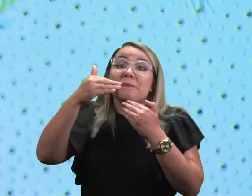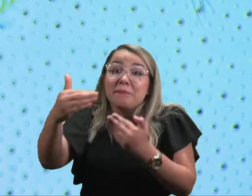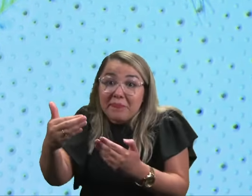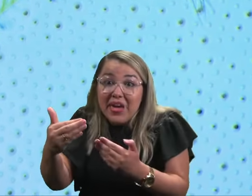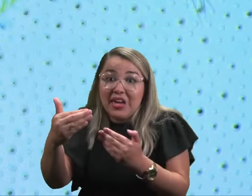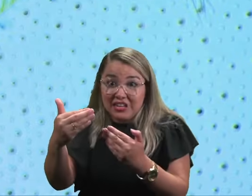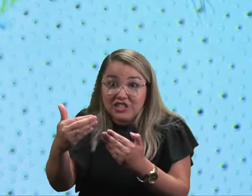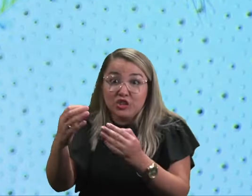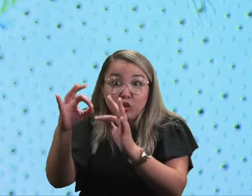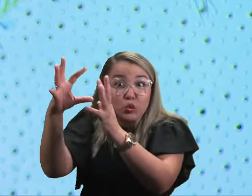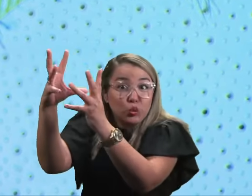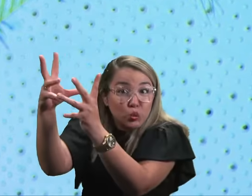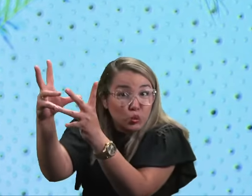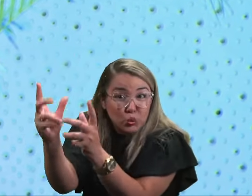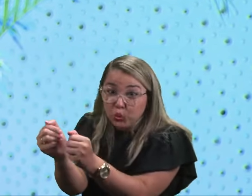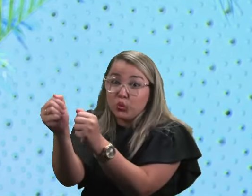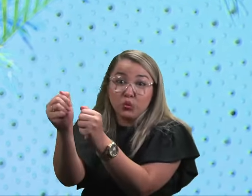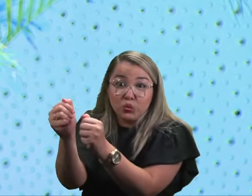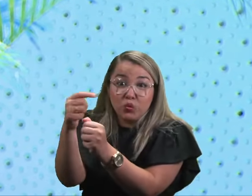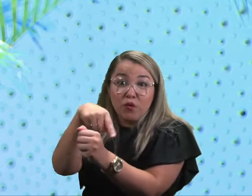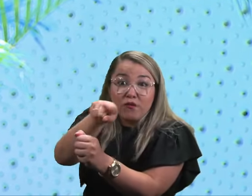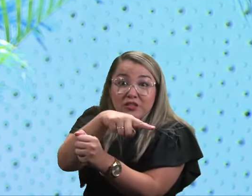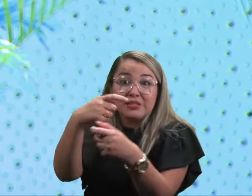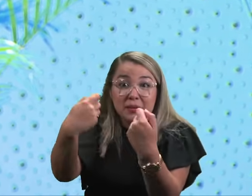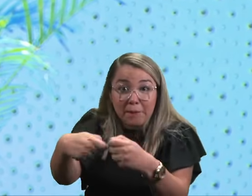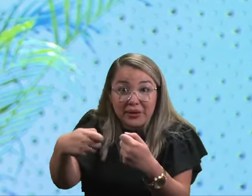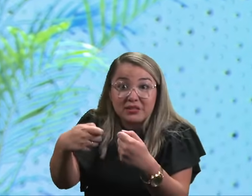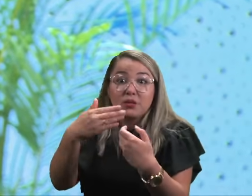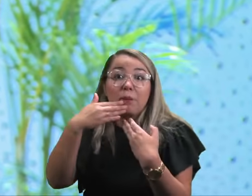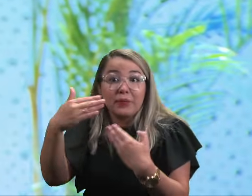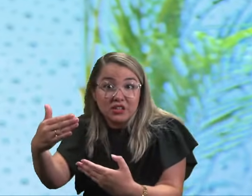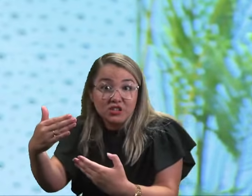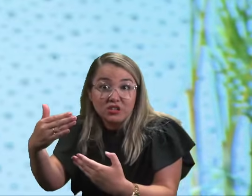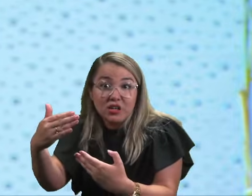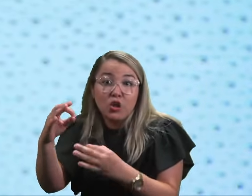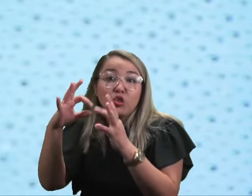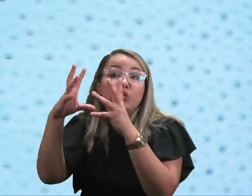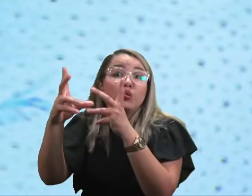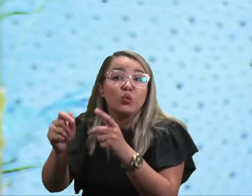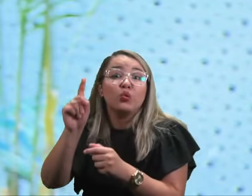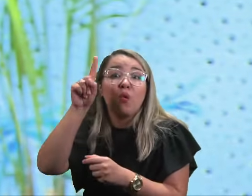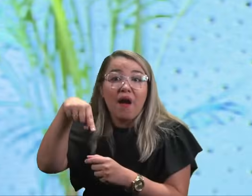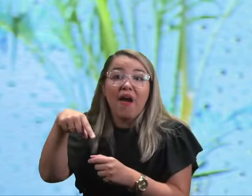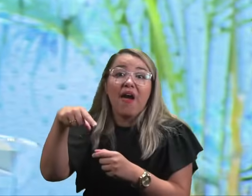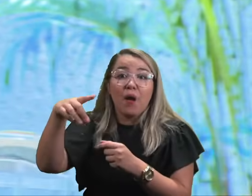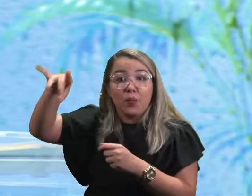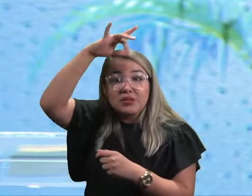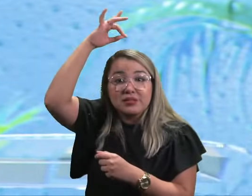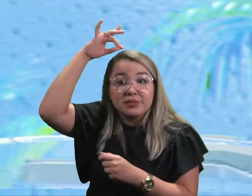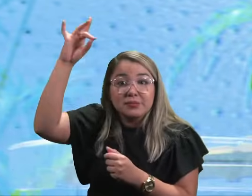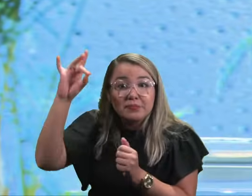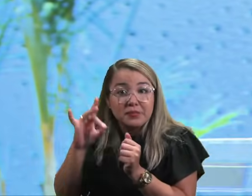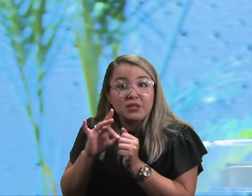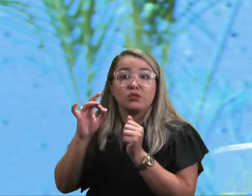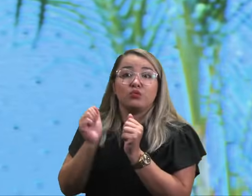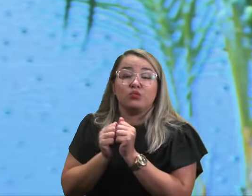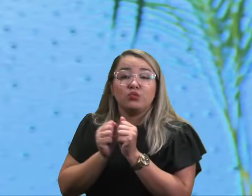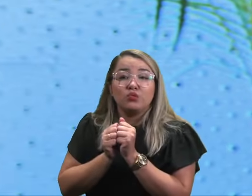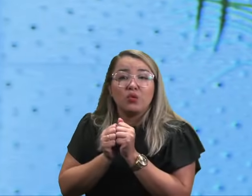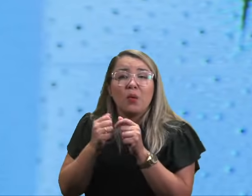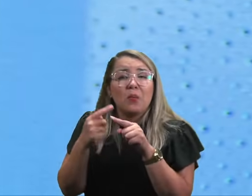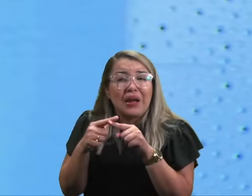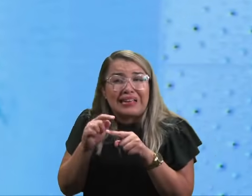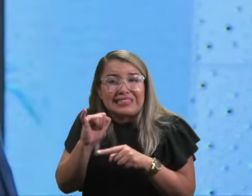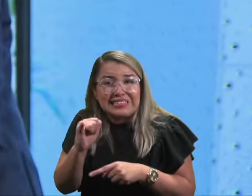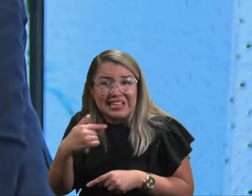o tudo que vocês precisam pedir, e o tudo é a presença do Espírito, sabe por quê? Porque se